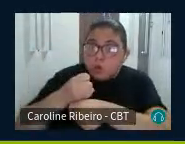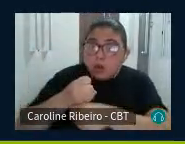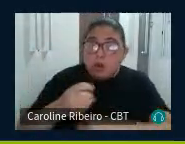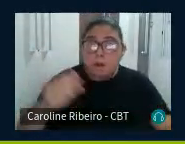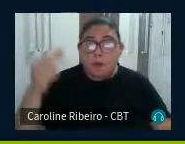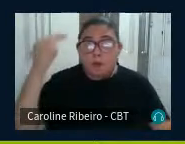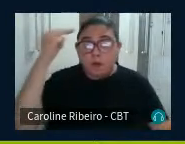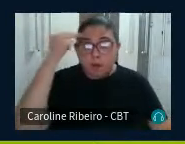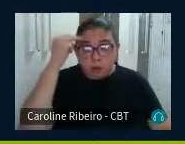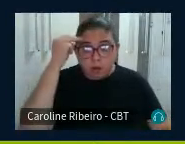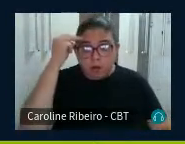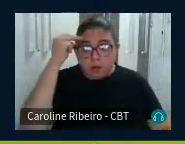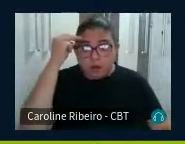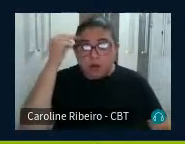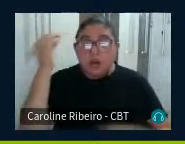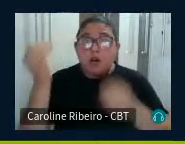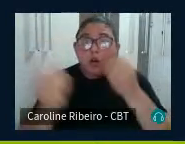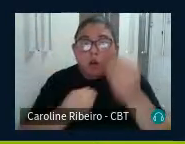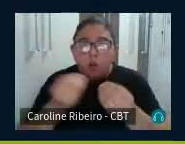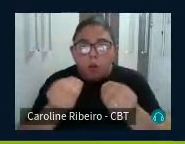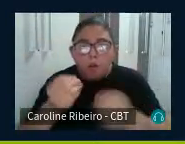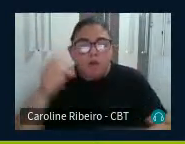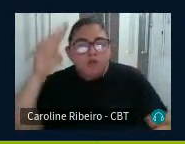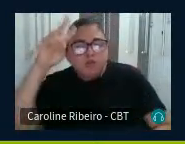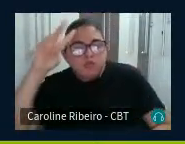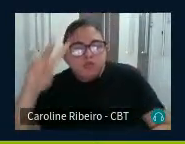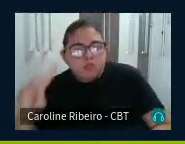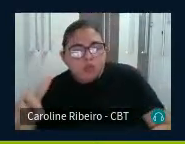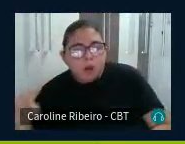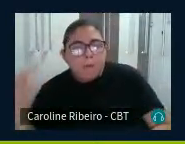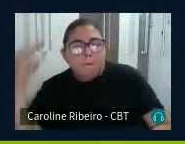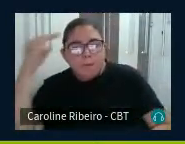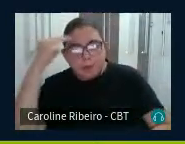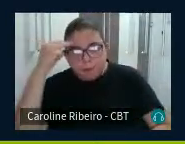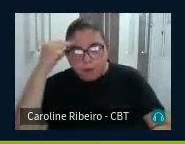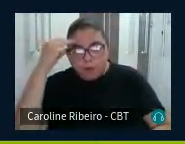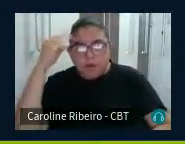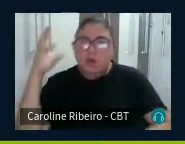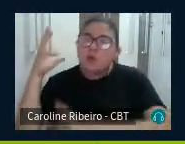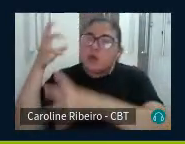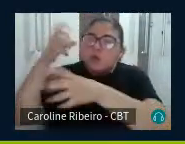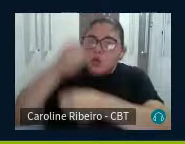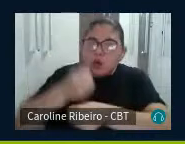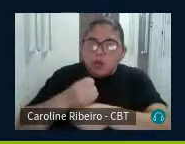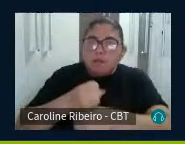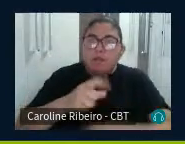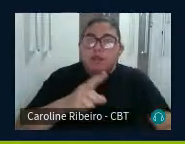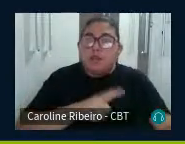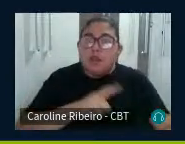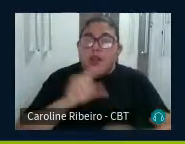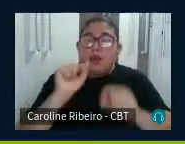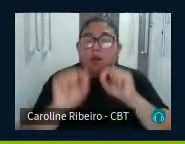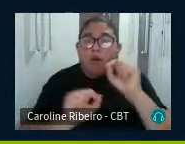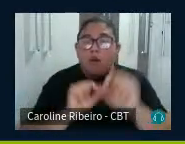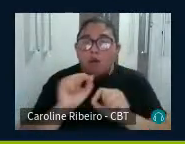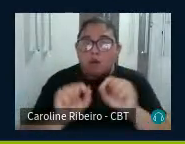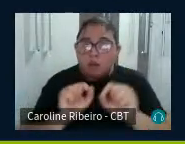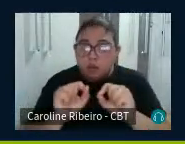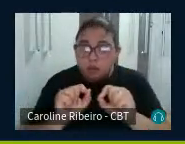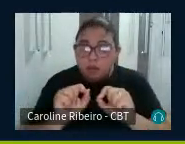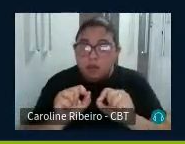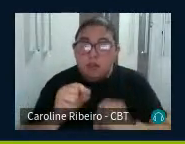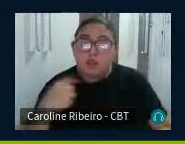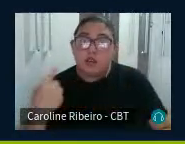só tem memória quem faz história. Isso o Campus Cubatão tem e muito. Nós ouvimos ontem depoimento do